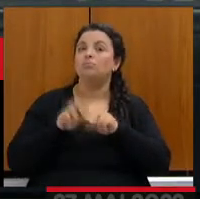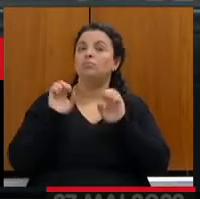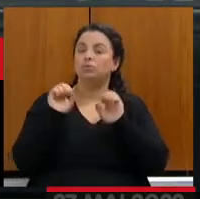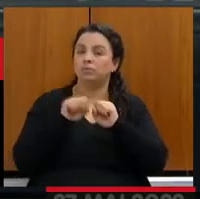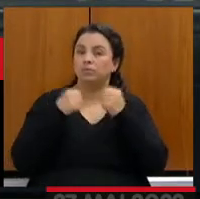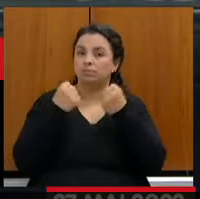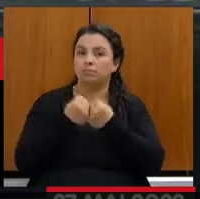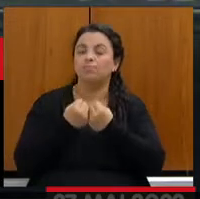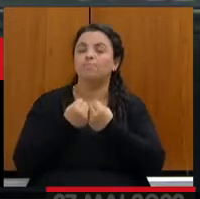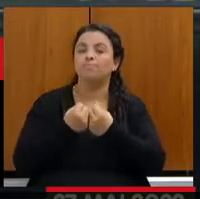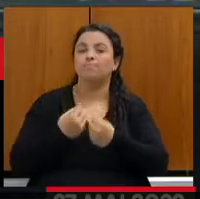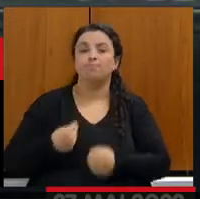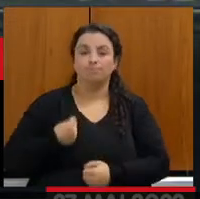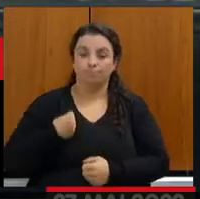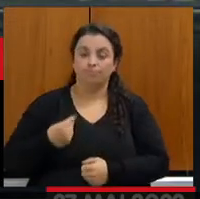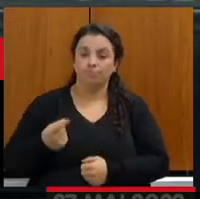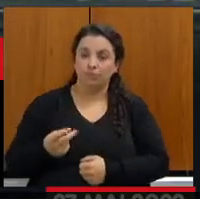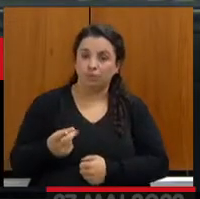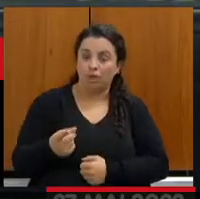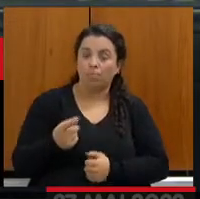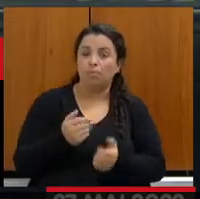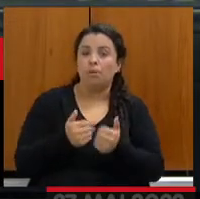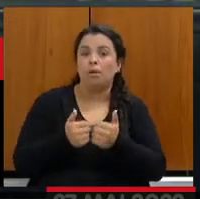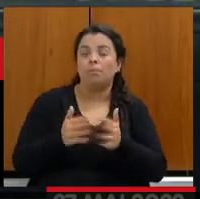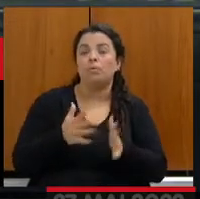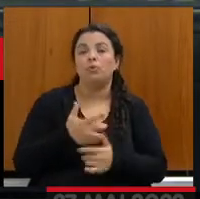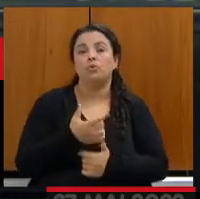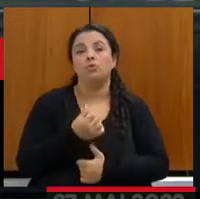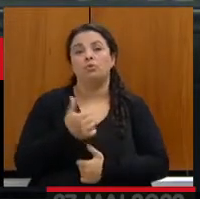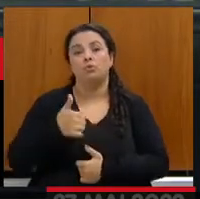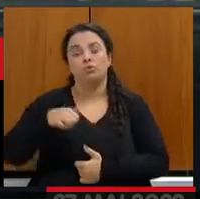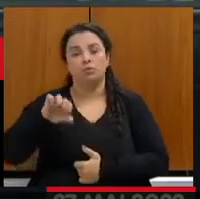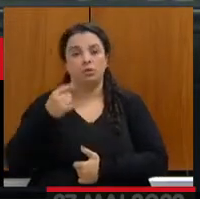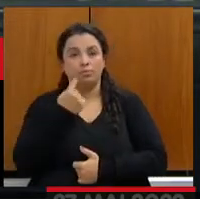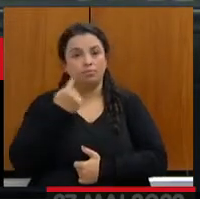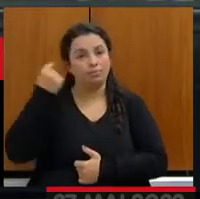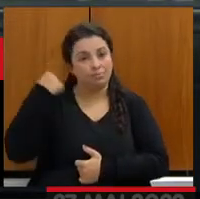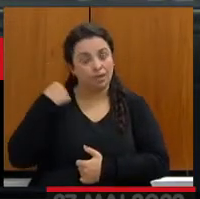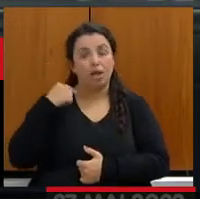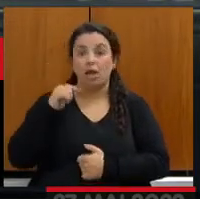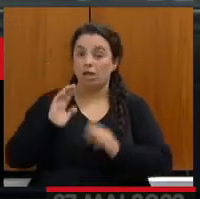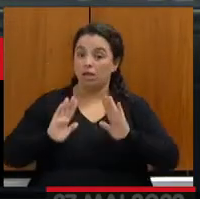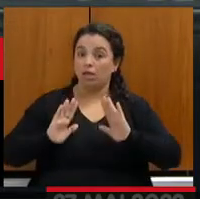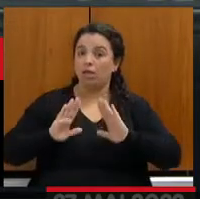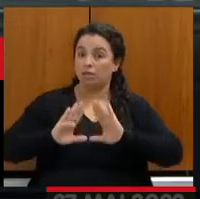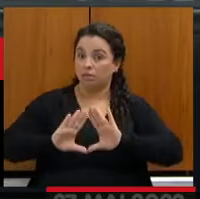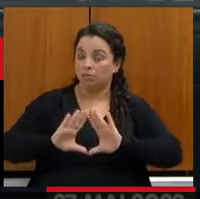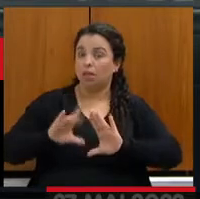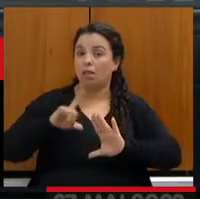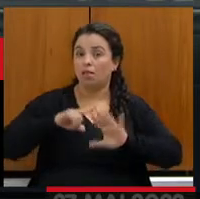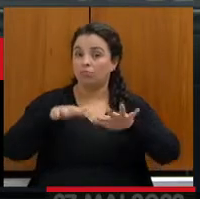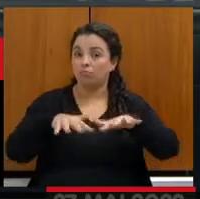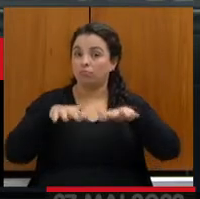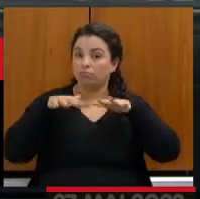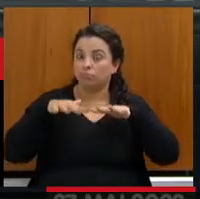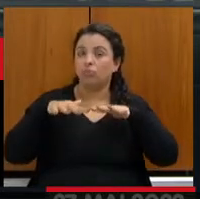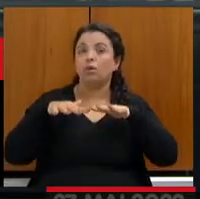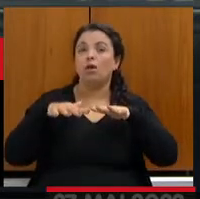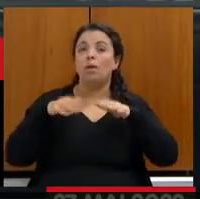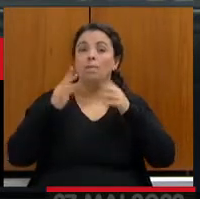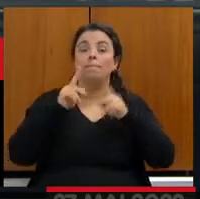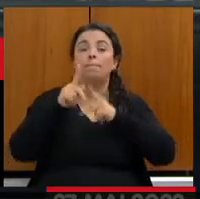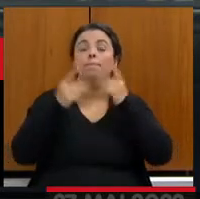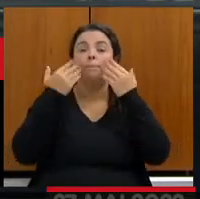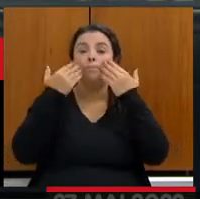utilizado em 2019 ano em que a assembleia promoveu atividades e audiências públicas na praça sete no centro